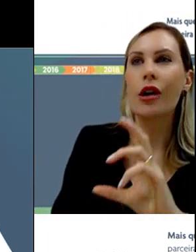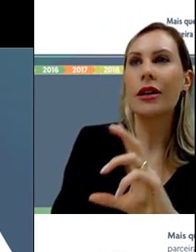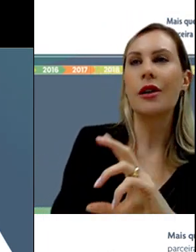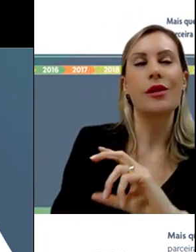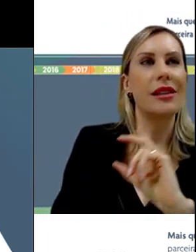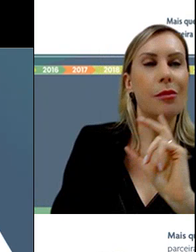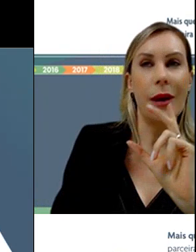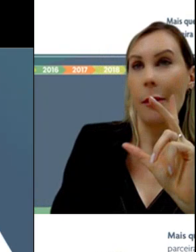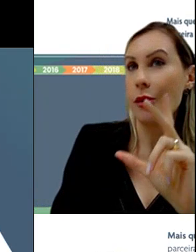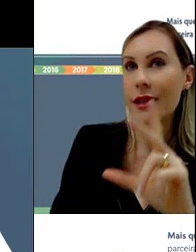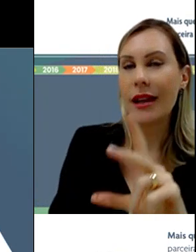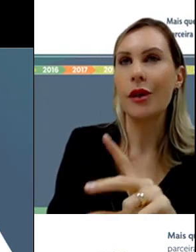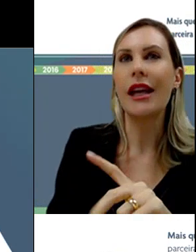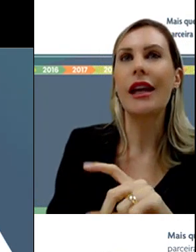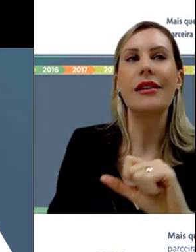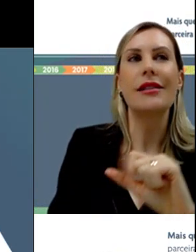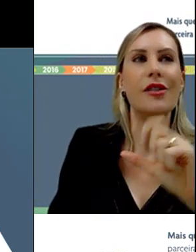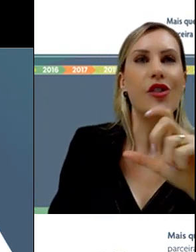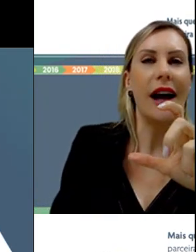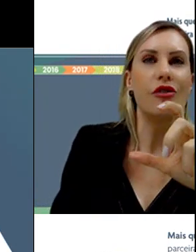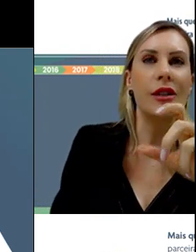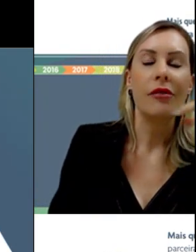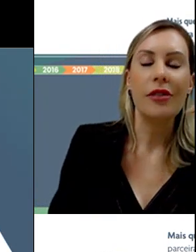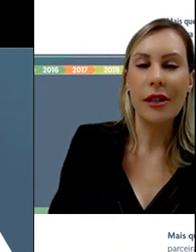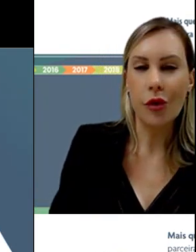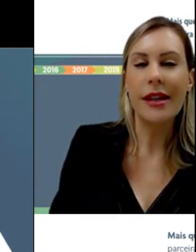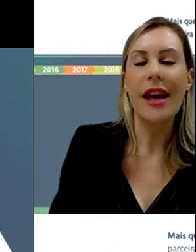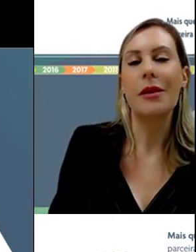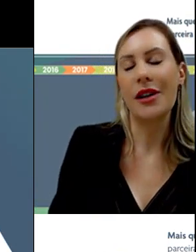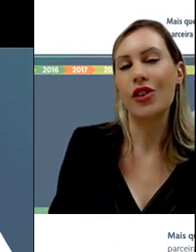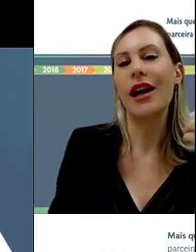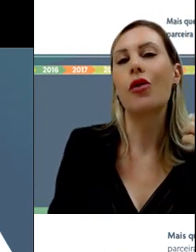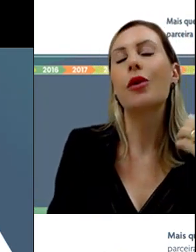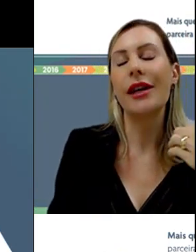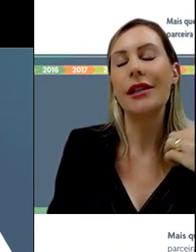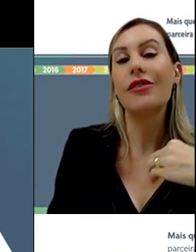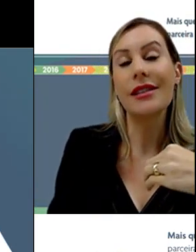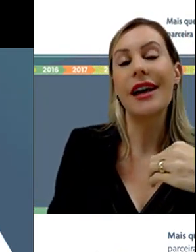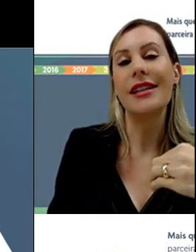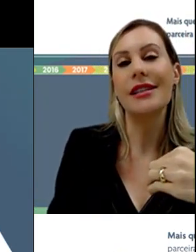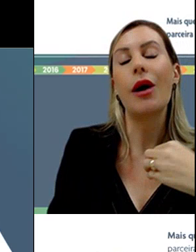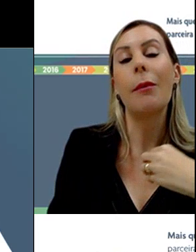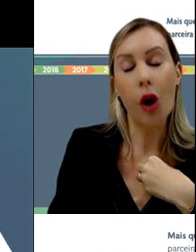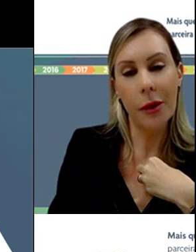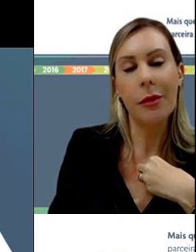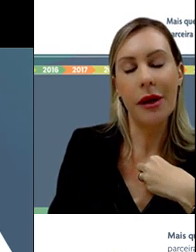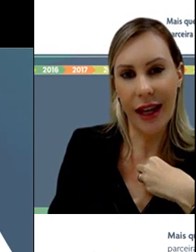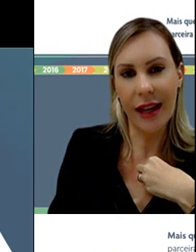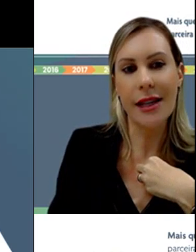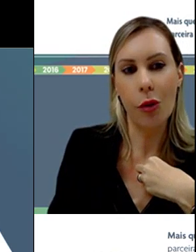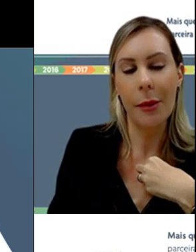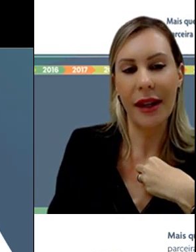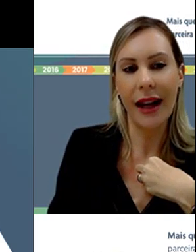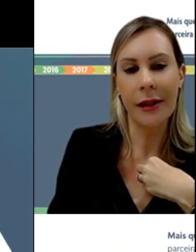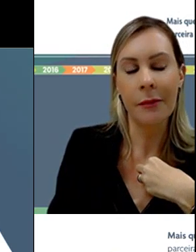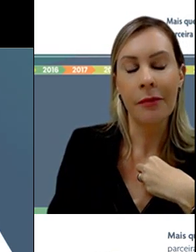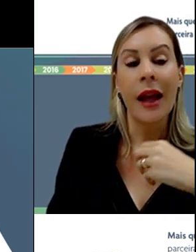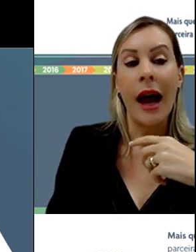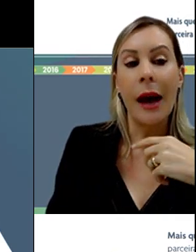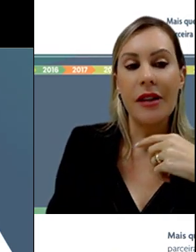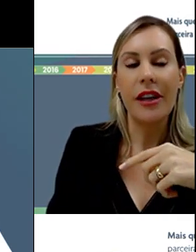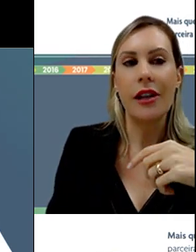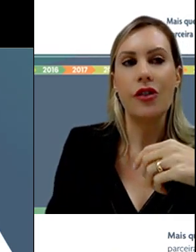os órgãos, as aposentadorias, entidades, vocês conseguem imaginar como que eles fiscalizam a própria Previdência